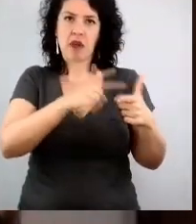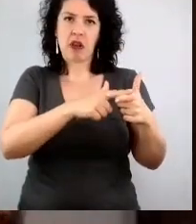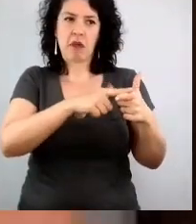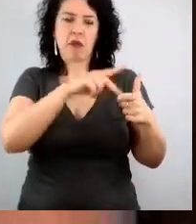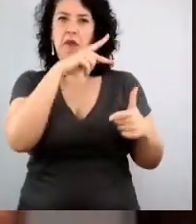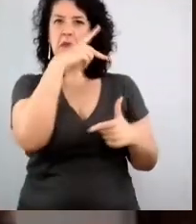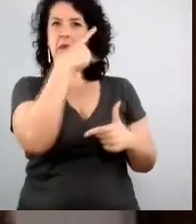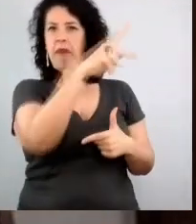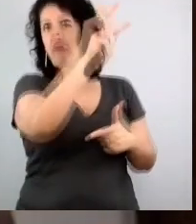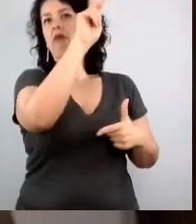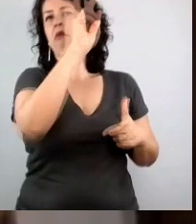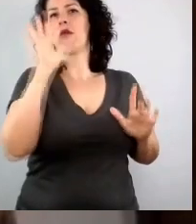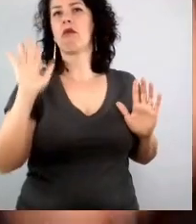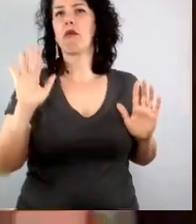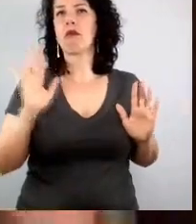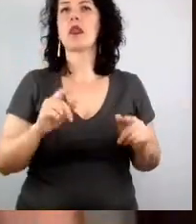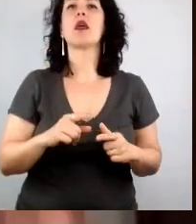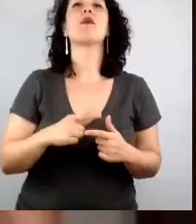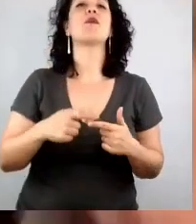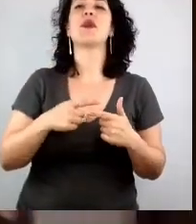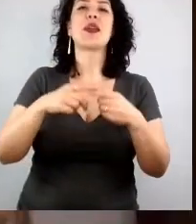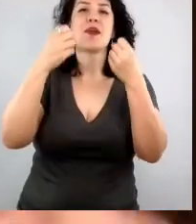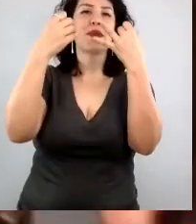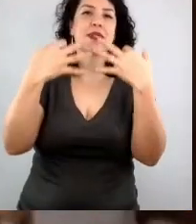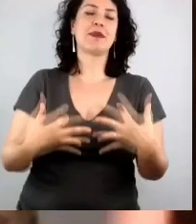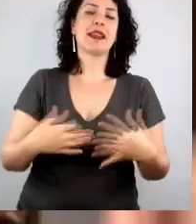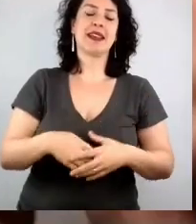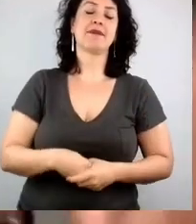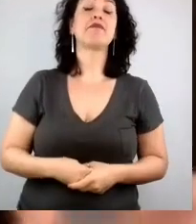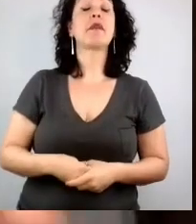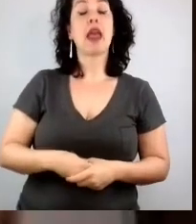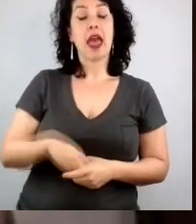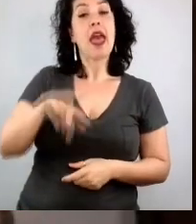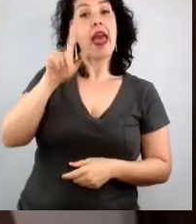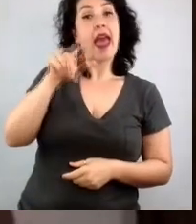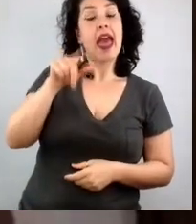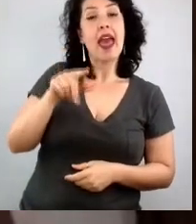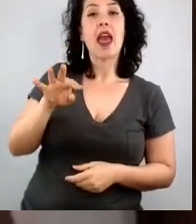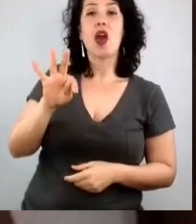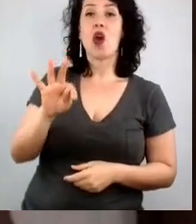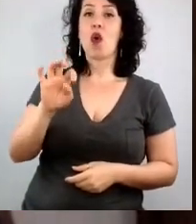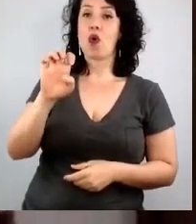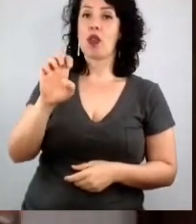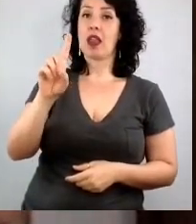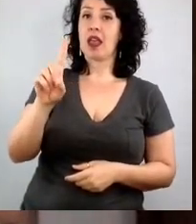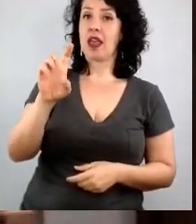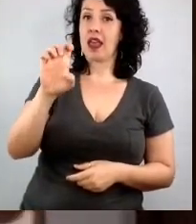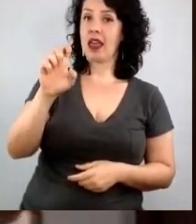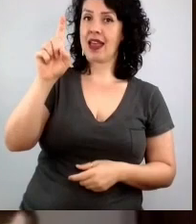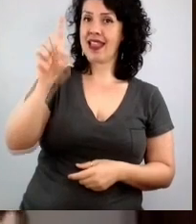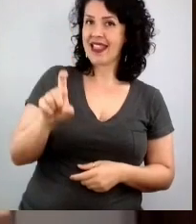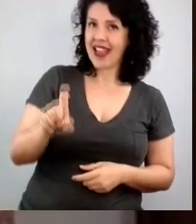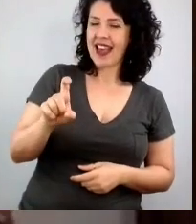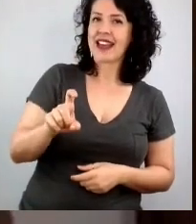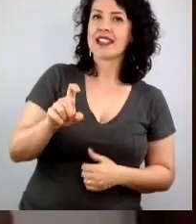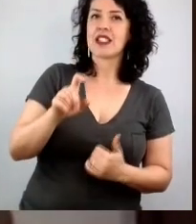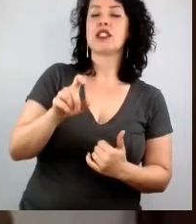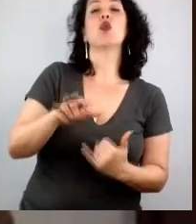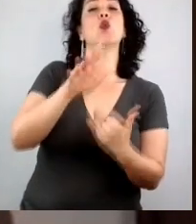quê. É um TEDx disponível no YouTube, corre lá para ver, que é da maravilhosa Natália Santos, que a gente vai receber